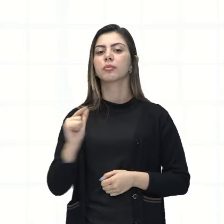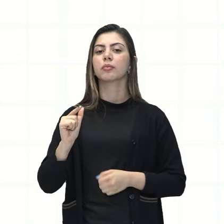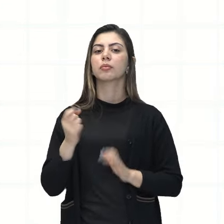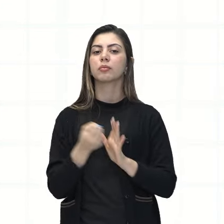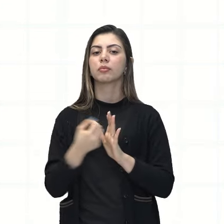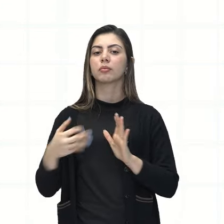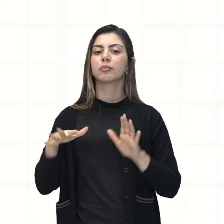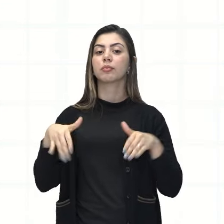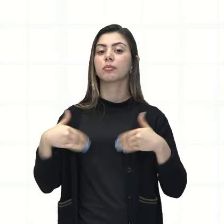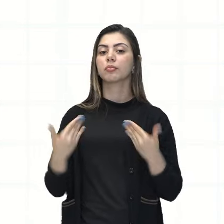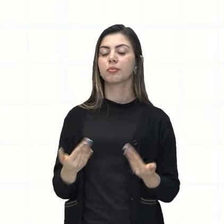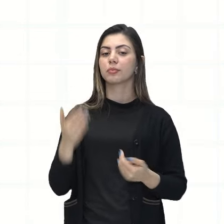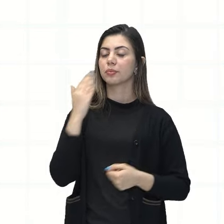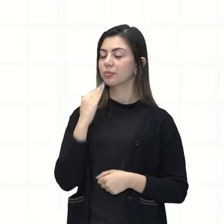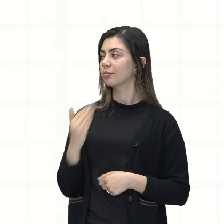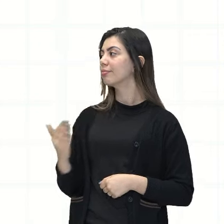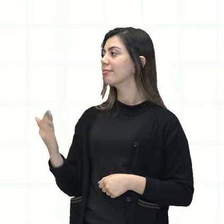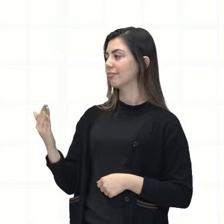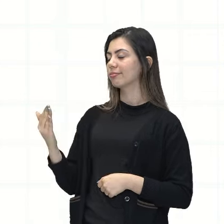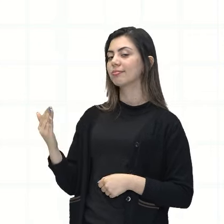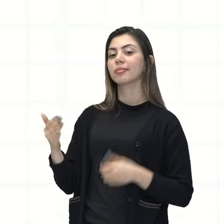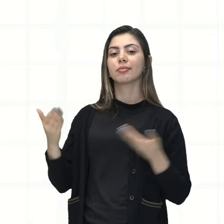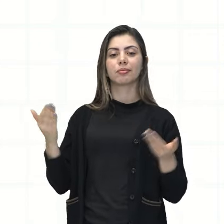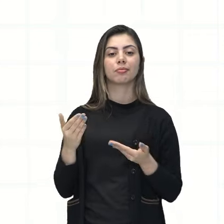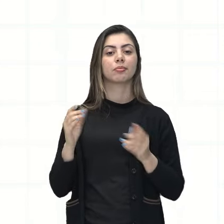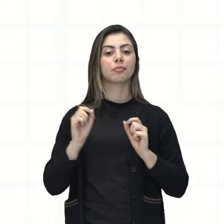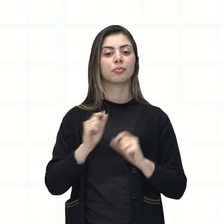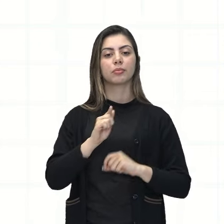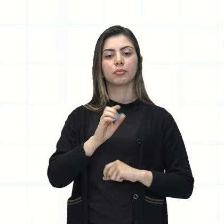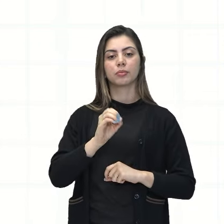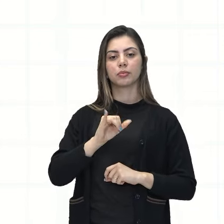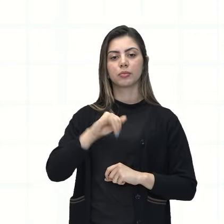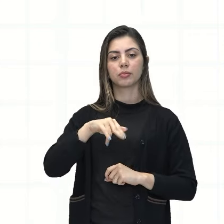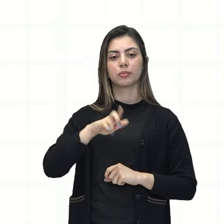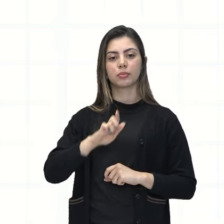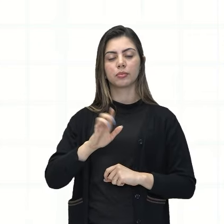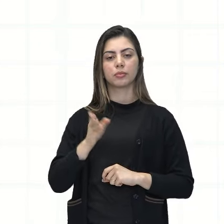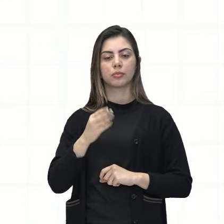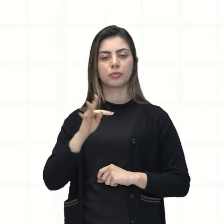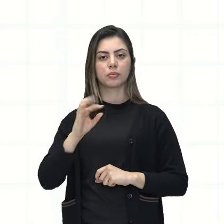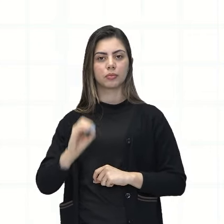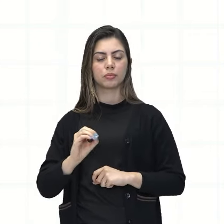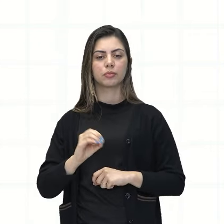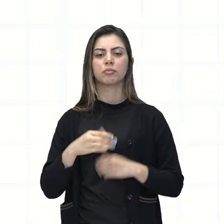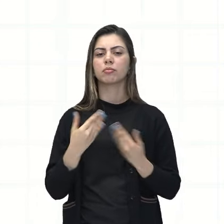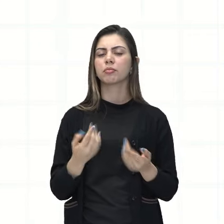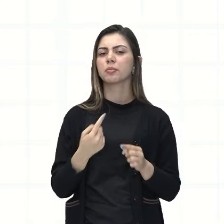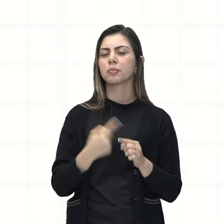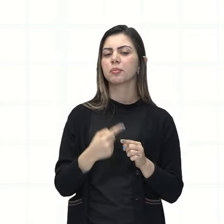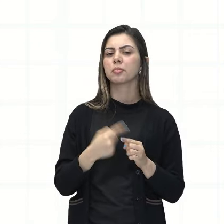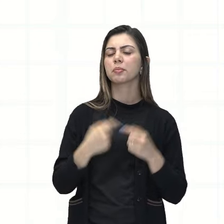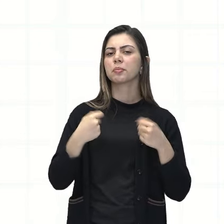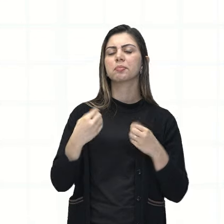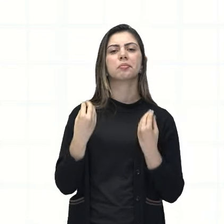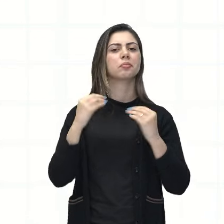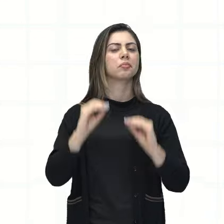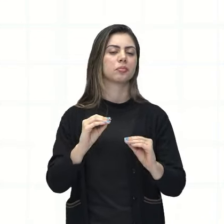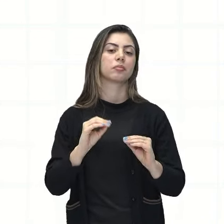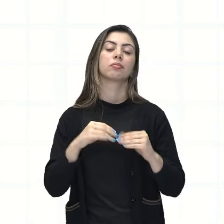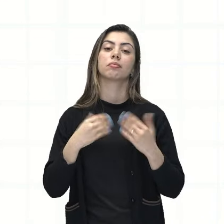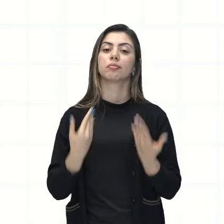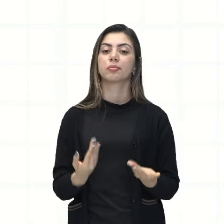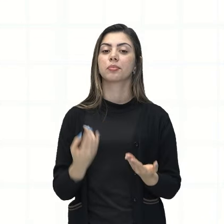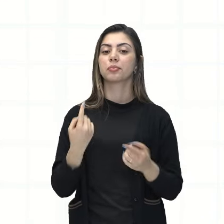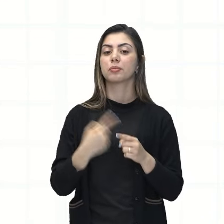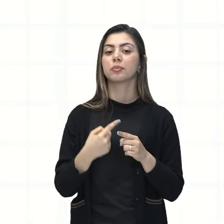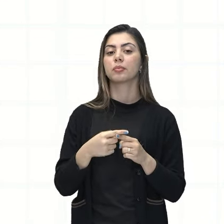comigo? Agora é o going to, certo? Por que o going to tem que aparecer? Porque ele